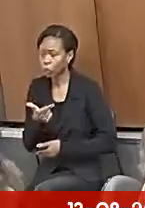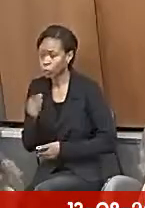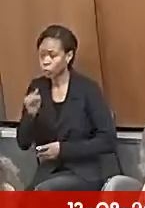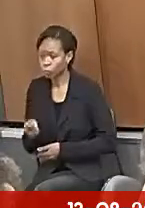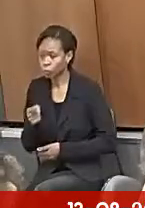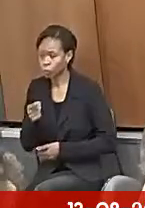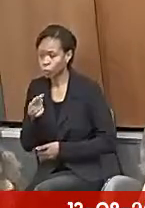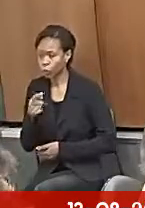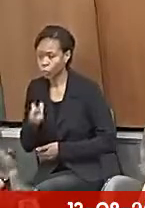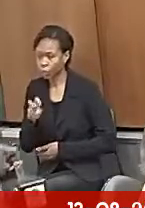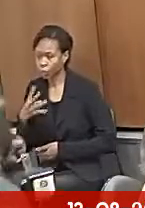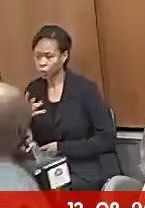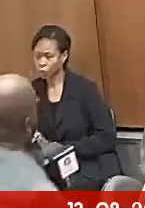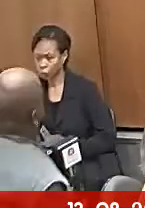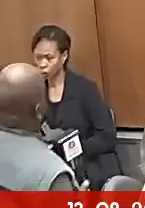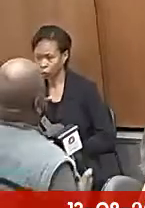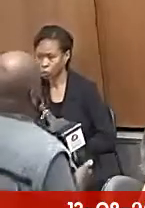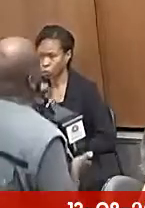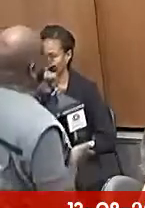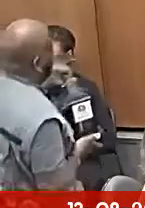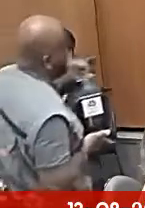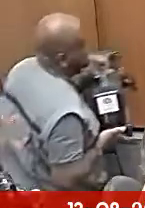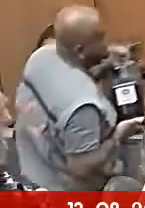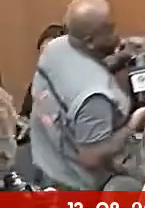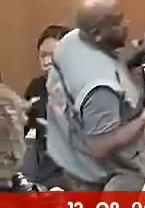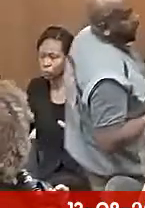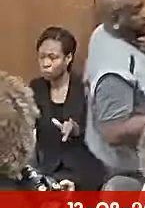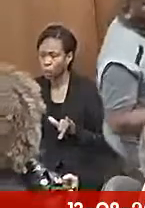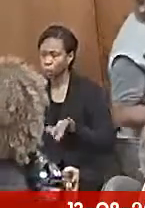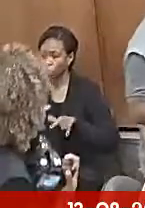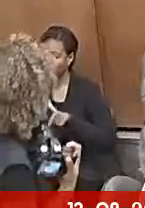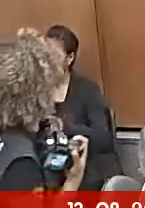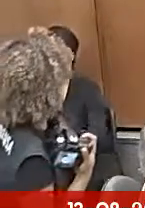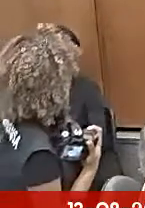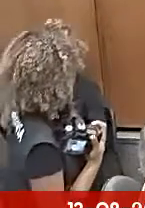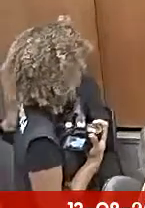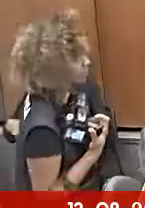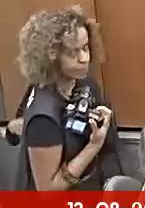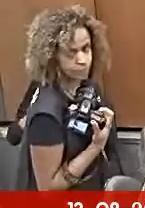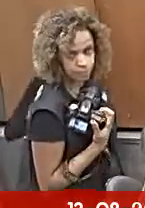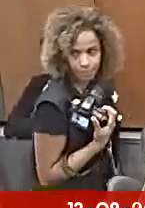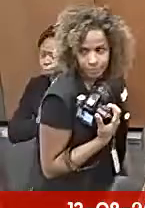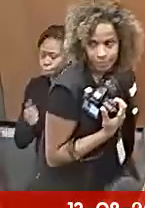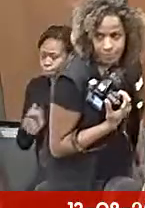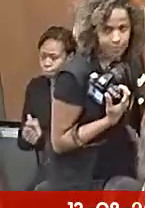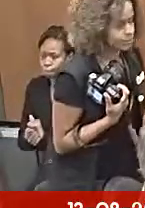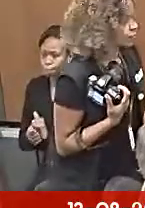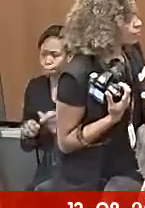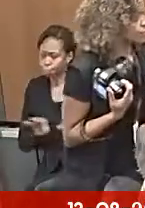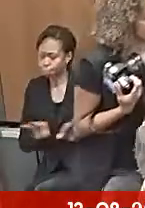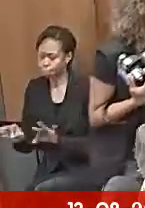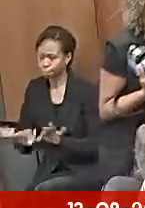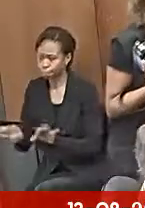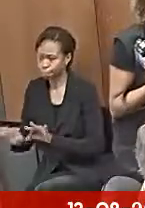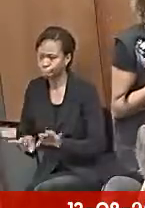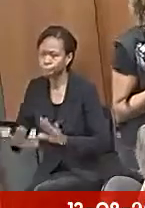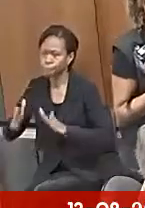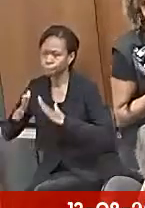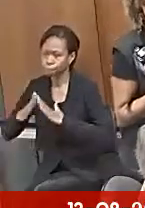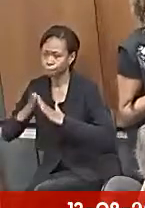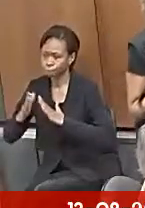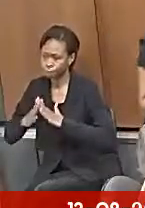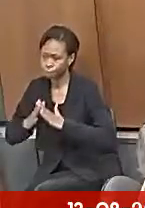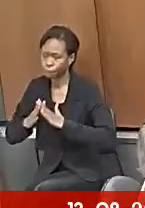comissão comunicações de assistência necessárias à realização de adaptações estruturais na residência de o